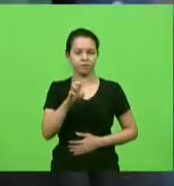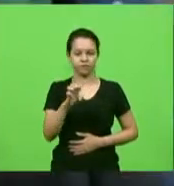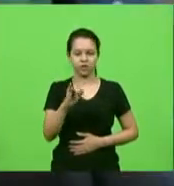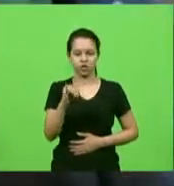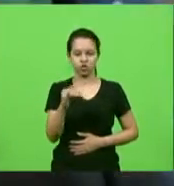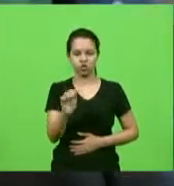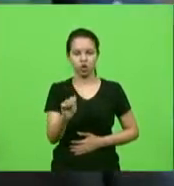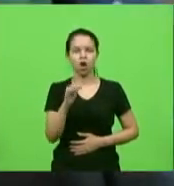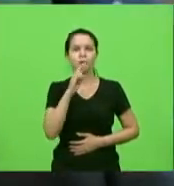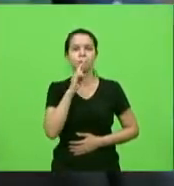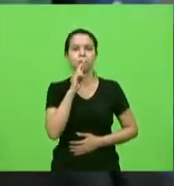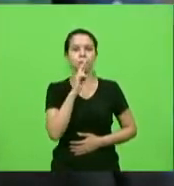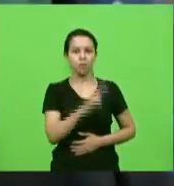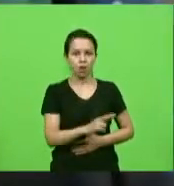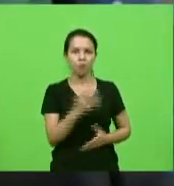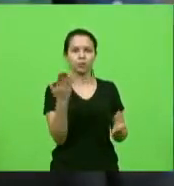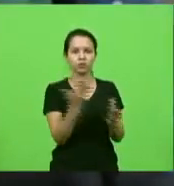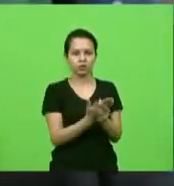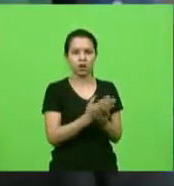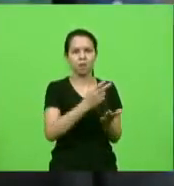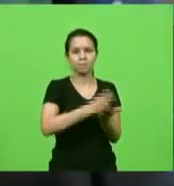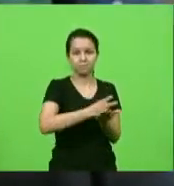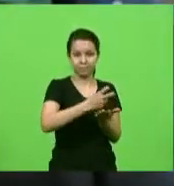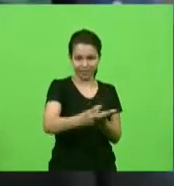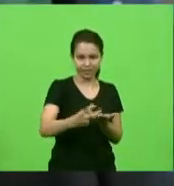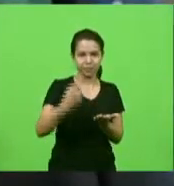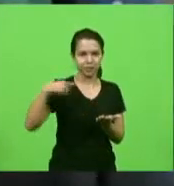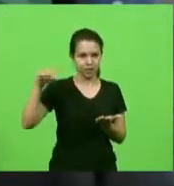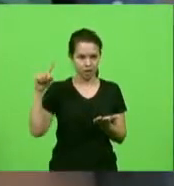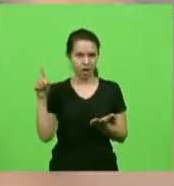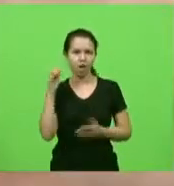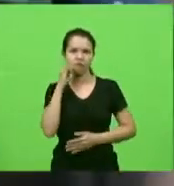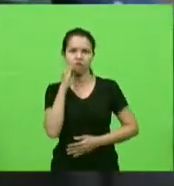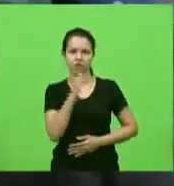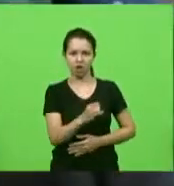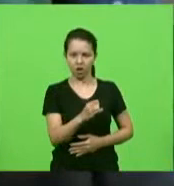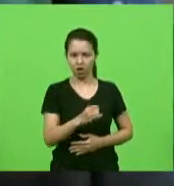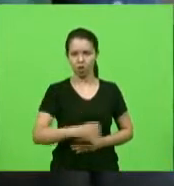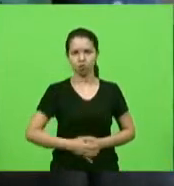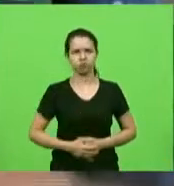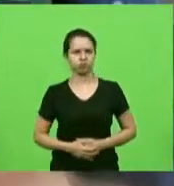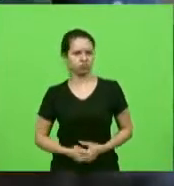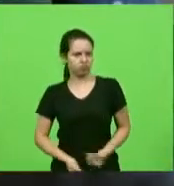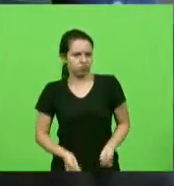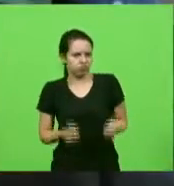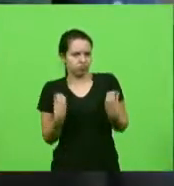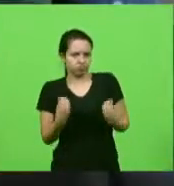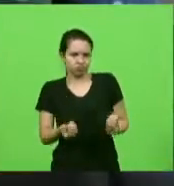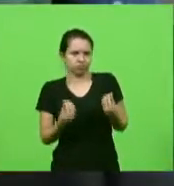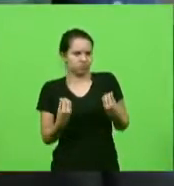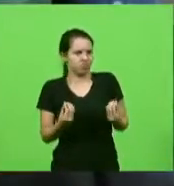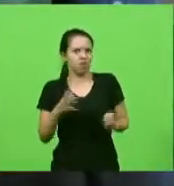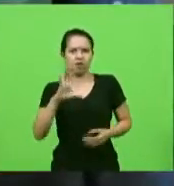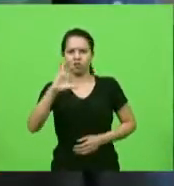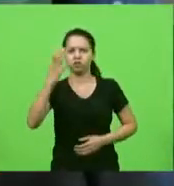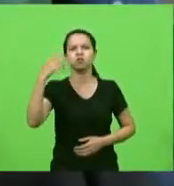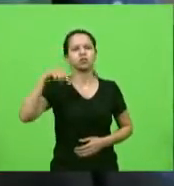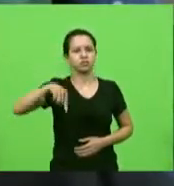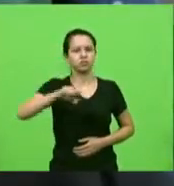responder sobre os processos de impeachment em curso, naquela época, declarou ser surreal o que acontecia em